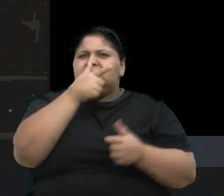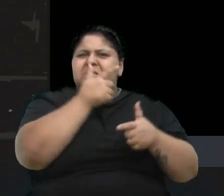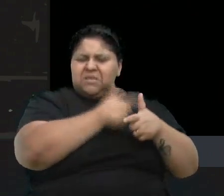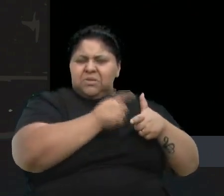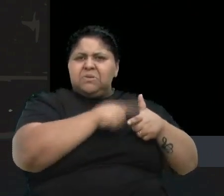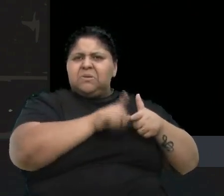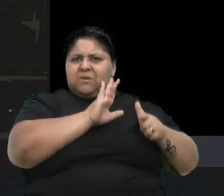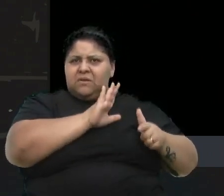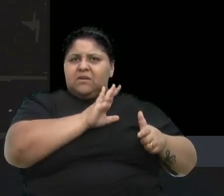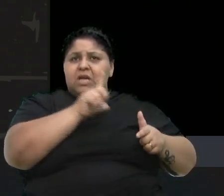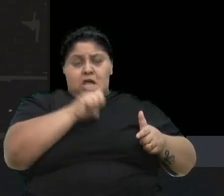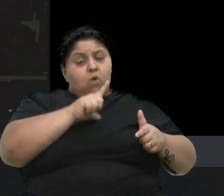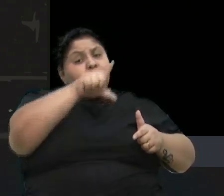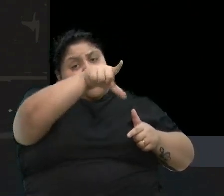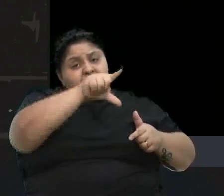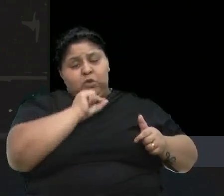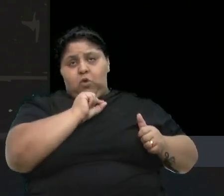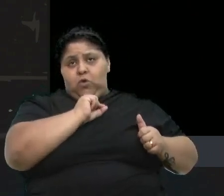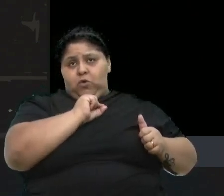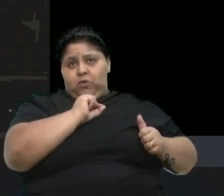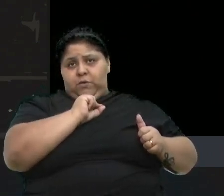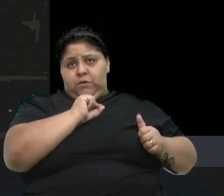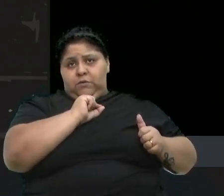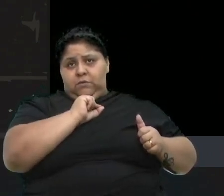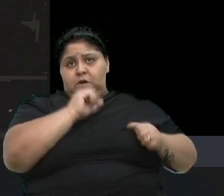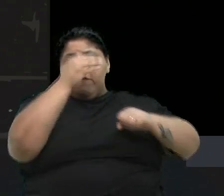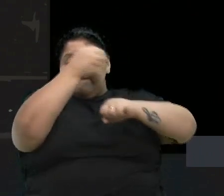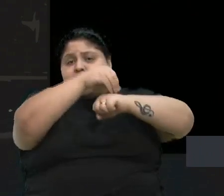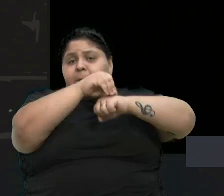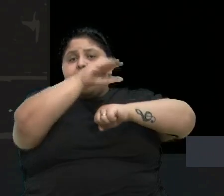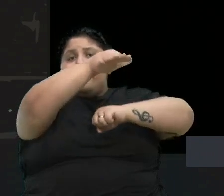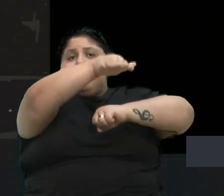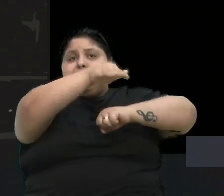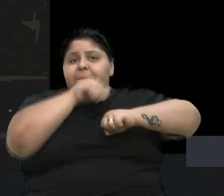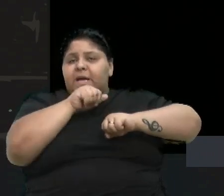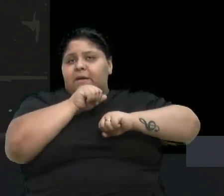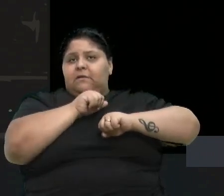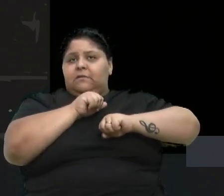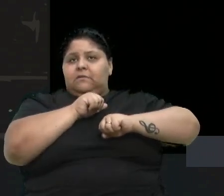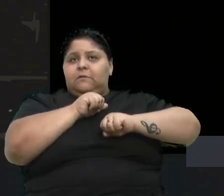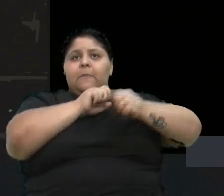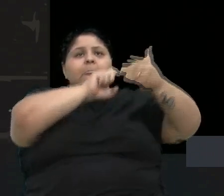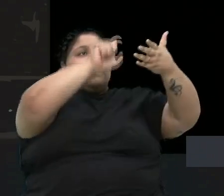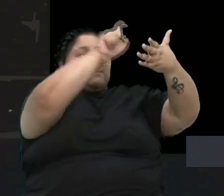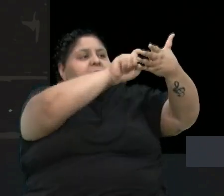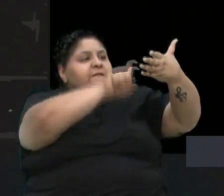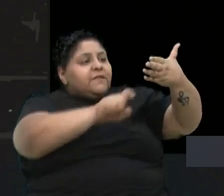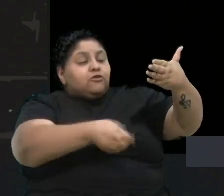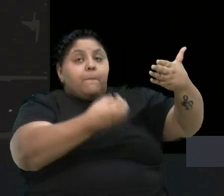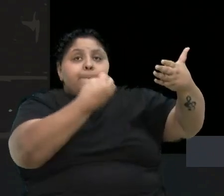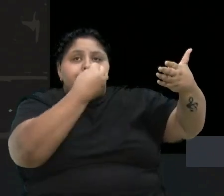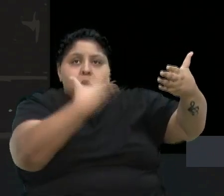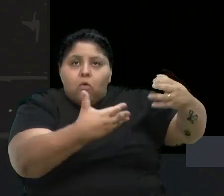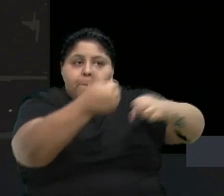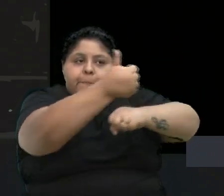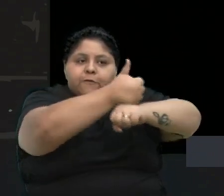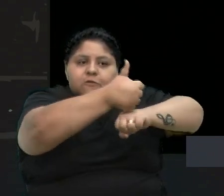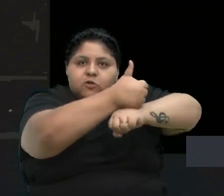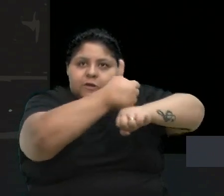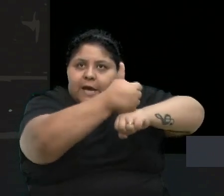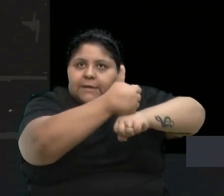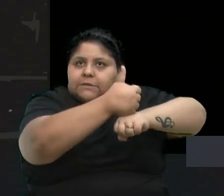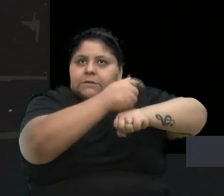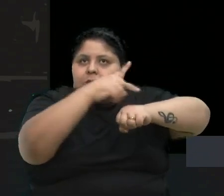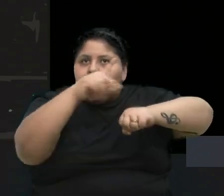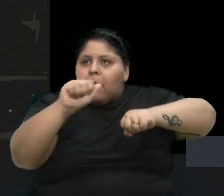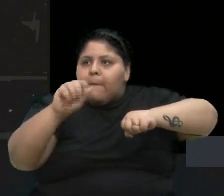Eu dei a sugestão, sugeri. Peguem os grafiteiros, nós temos grafiteiros renomados. Um deles é o Fábio Panoni, que viaja